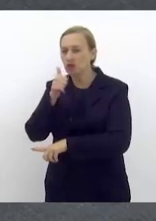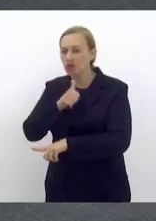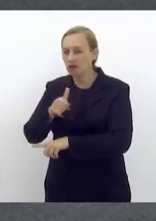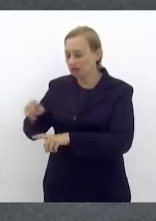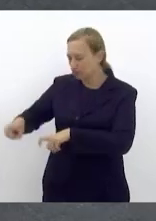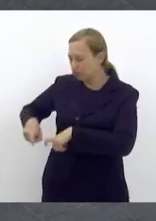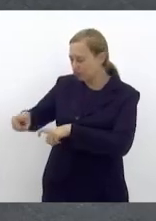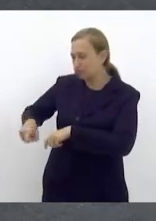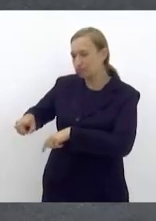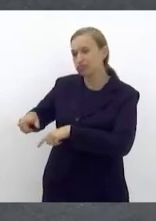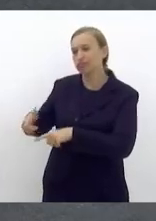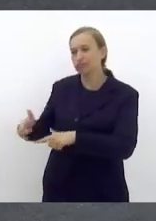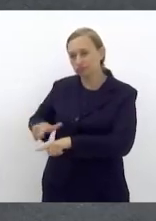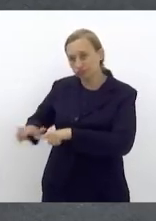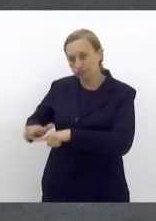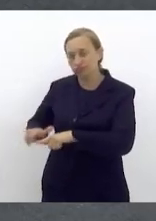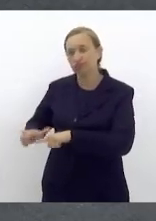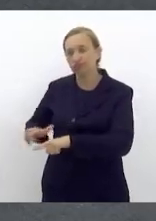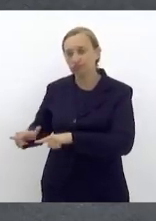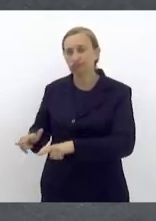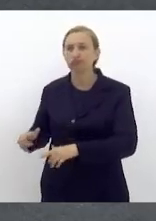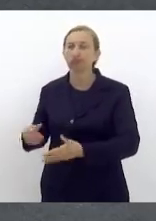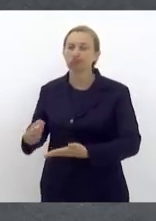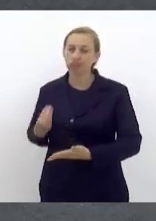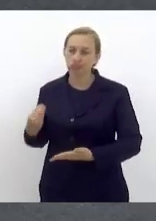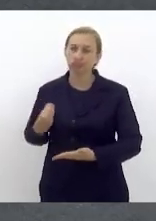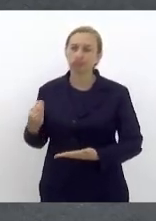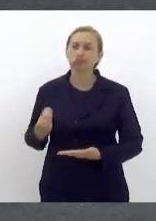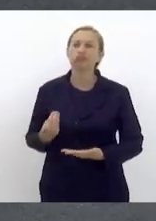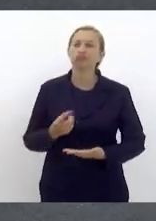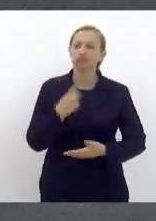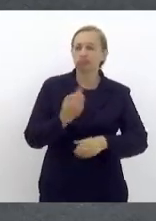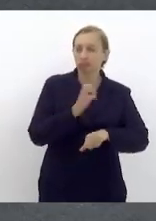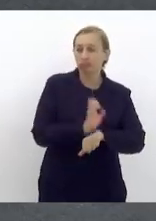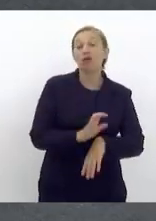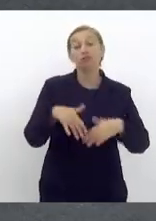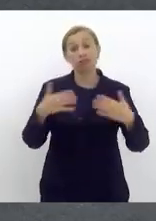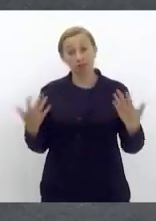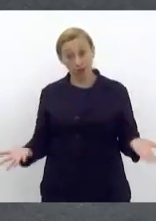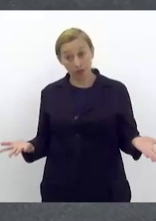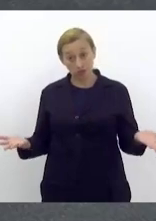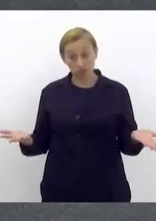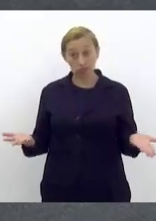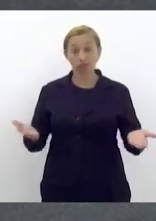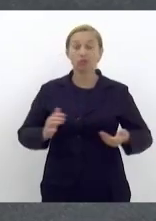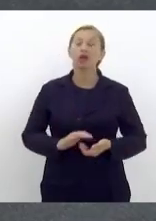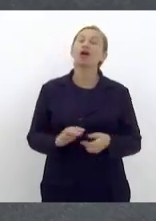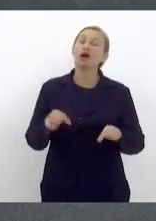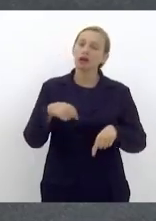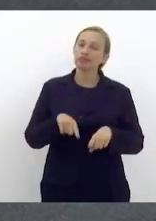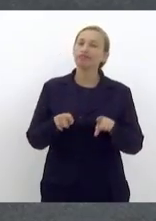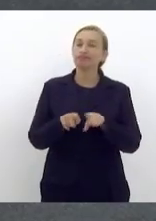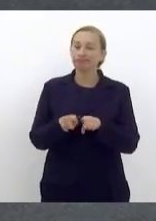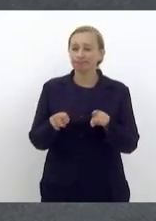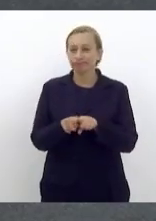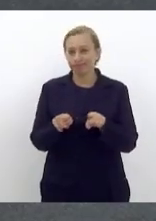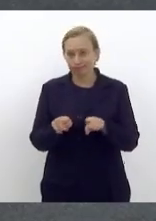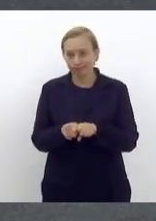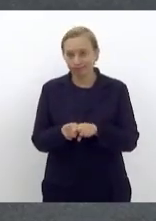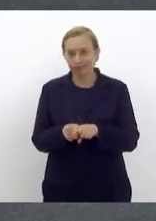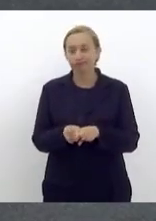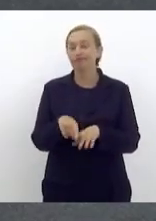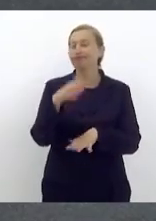camponesas, daquelas que vivem, que trabalham no campo no nosso estado. Então, deixar aqui também